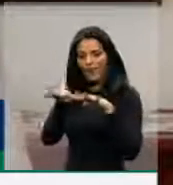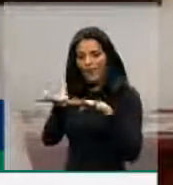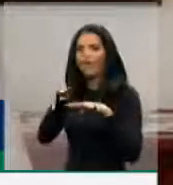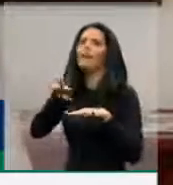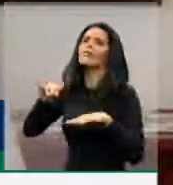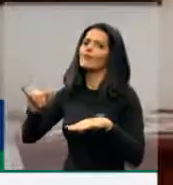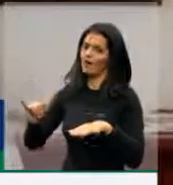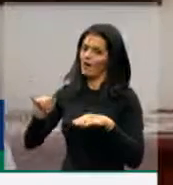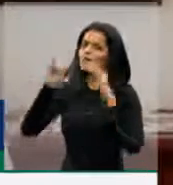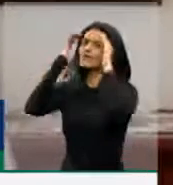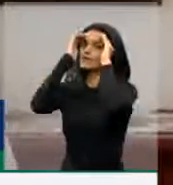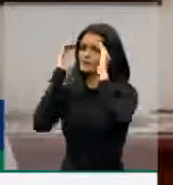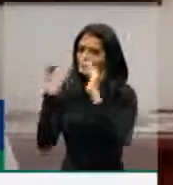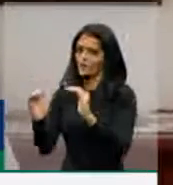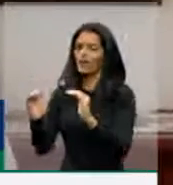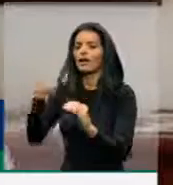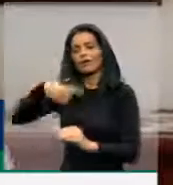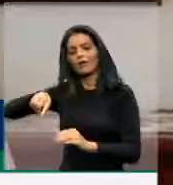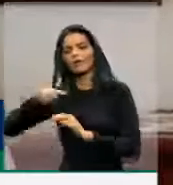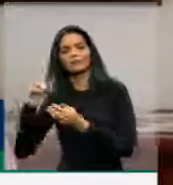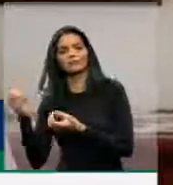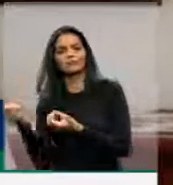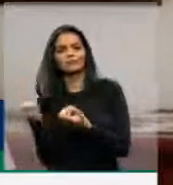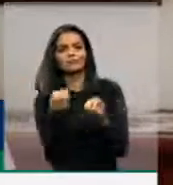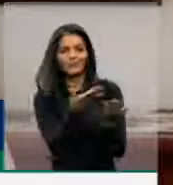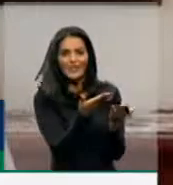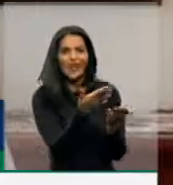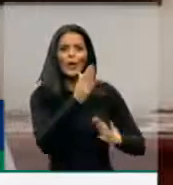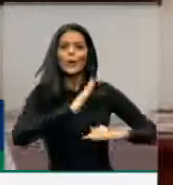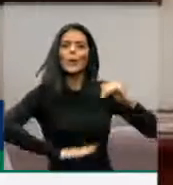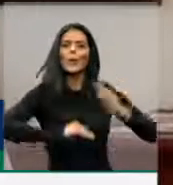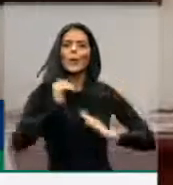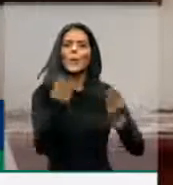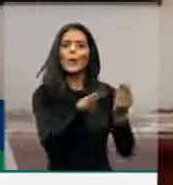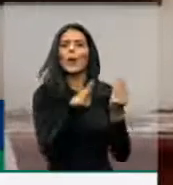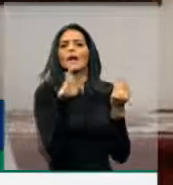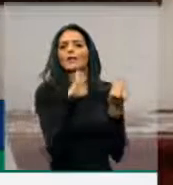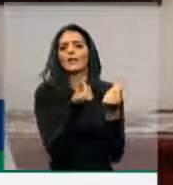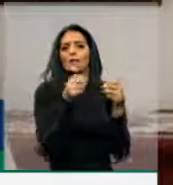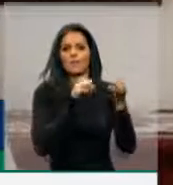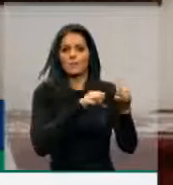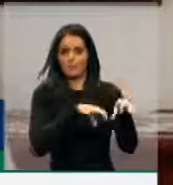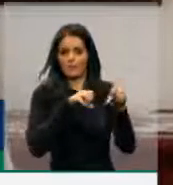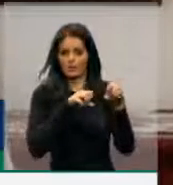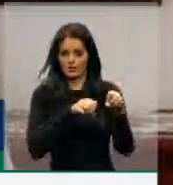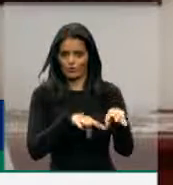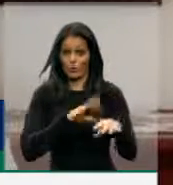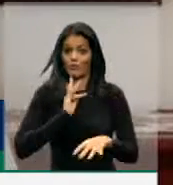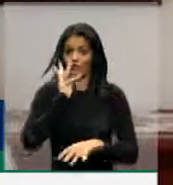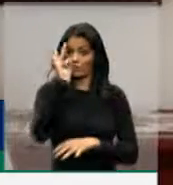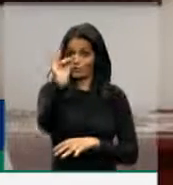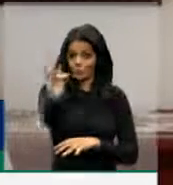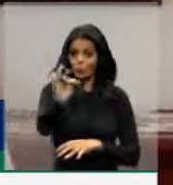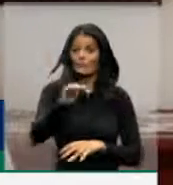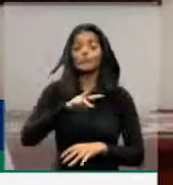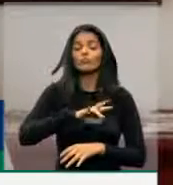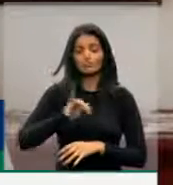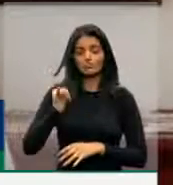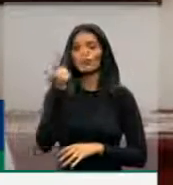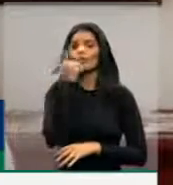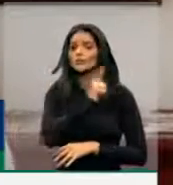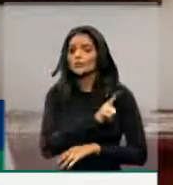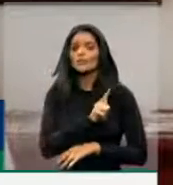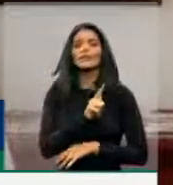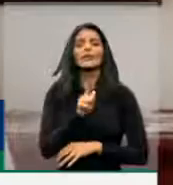uma educação de qualidade que prepare o nosso país para o futuro. Mas eu gostaria de dizer também que